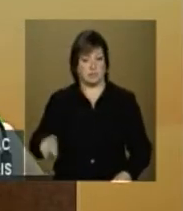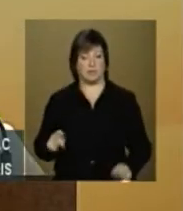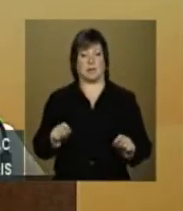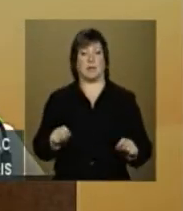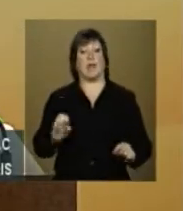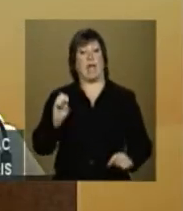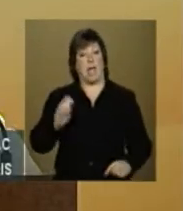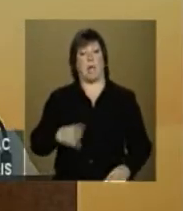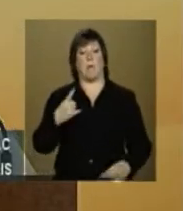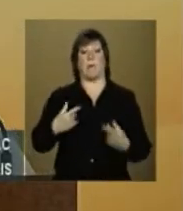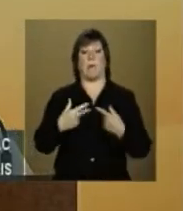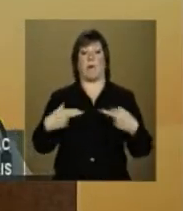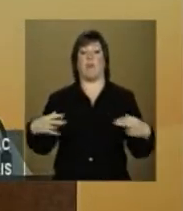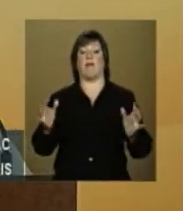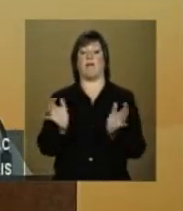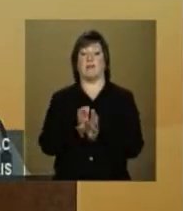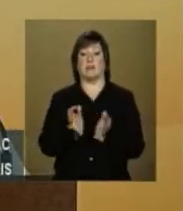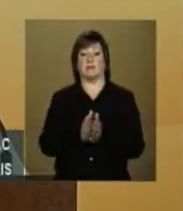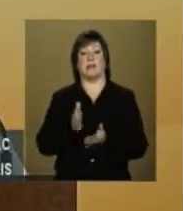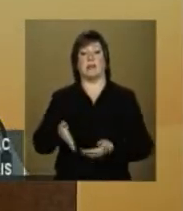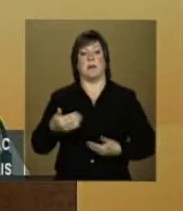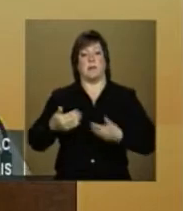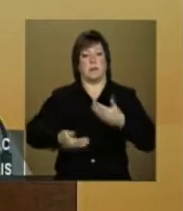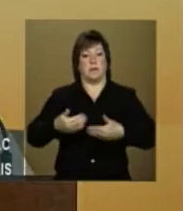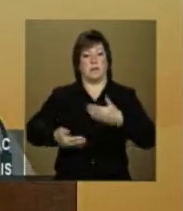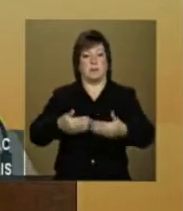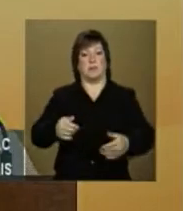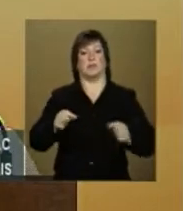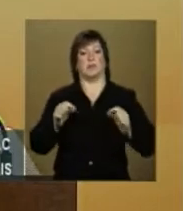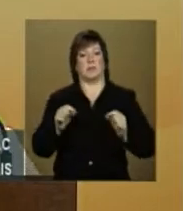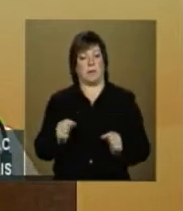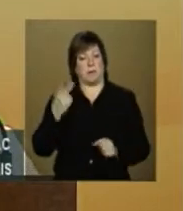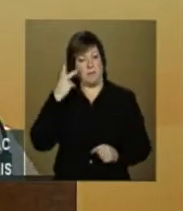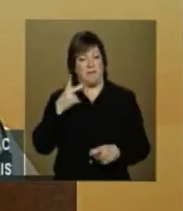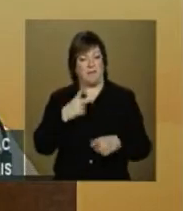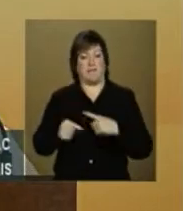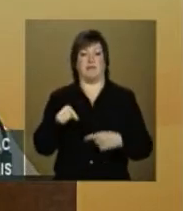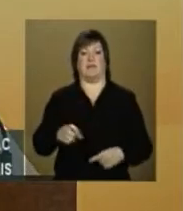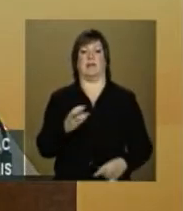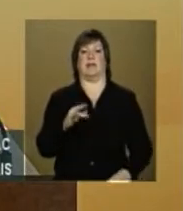que faz parte desse processo de resistência à crise.